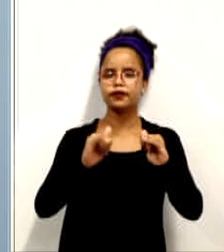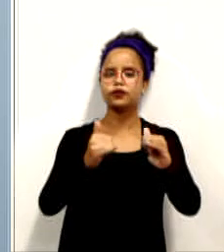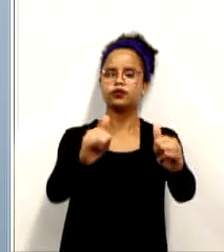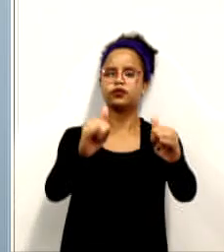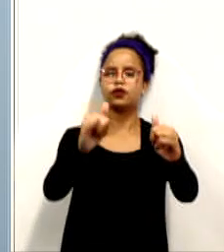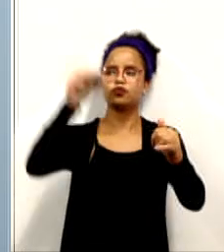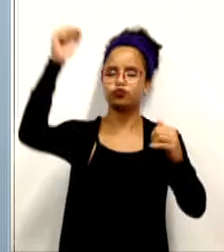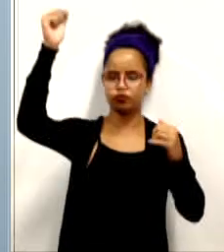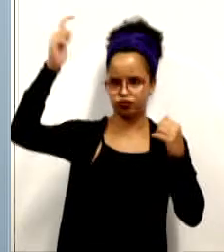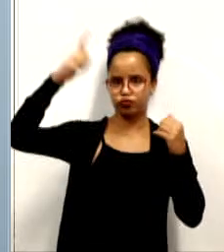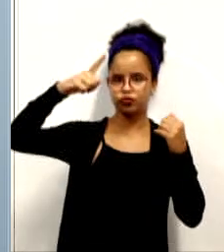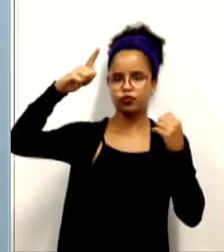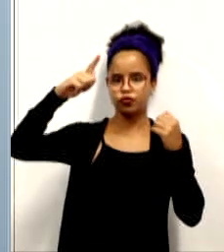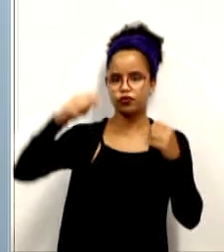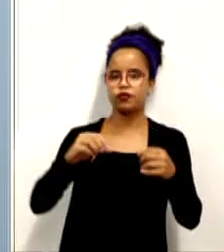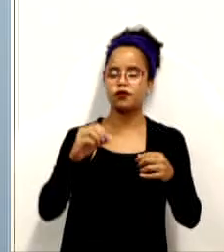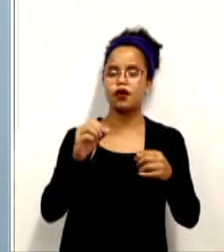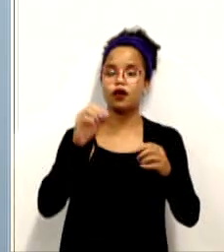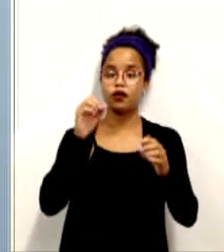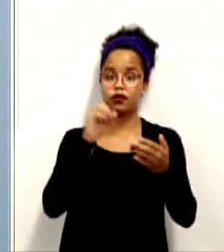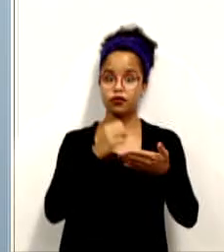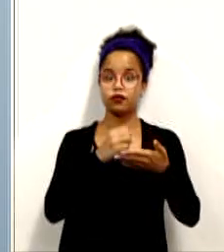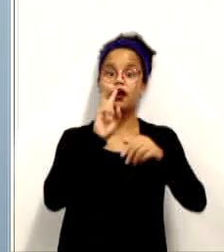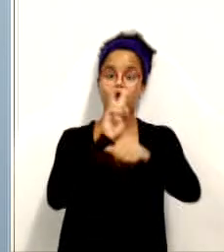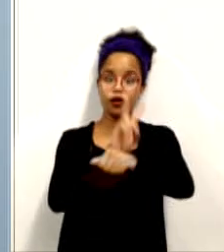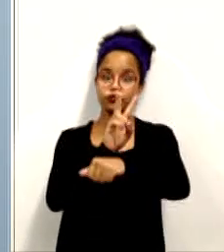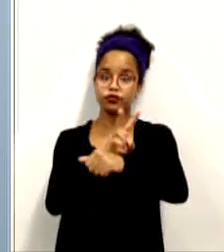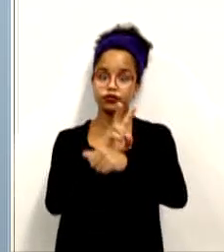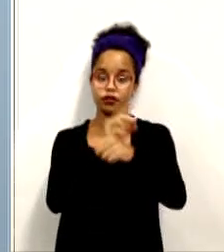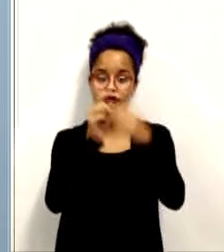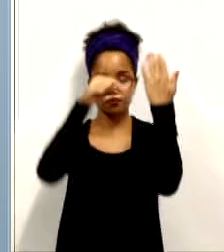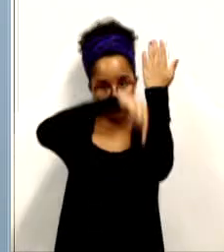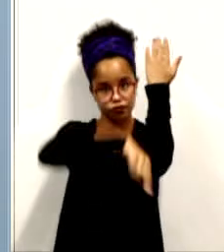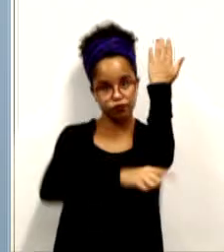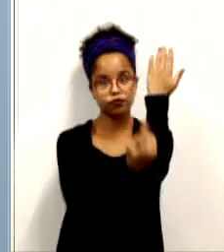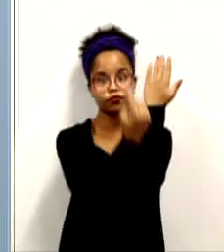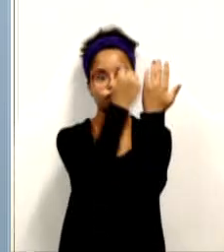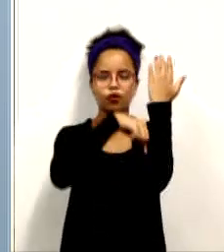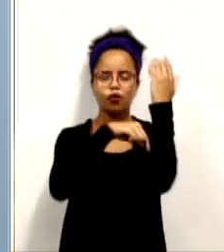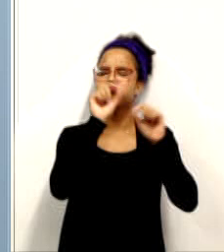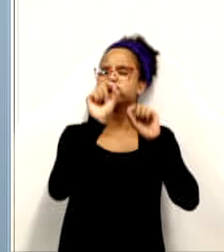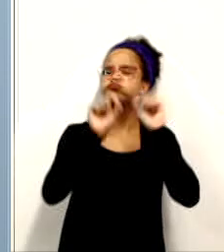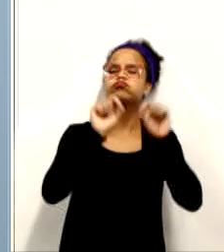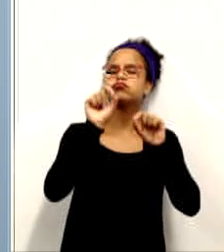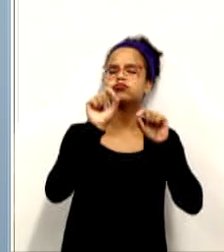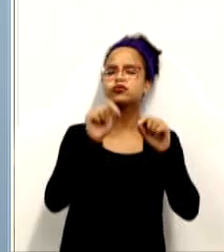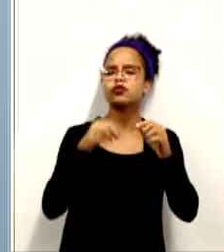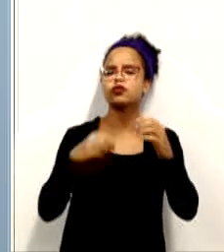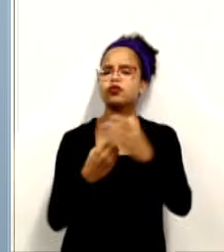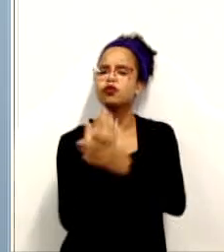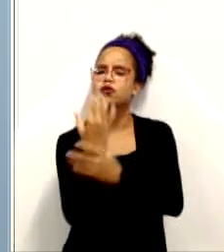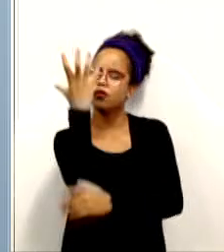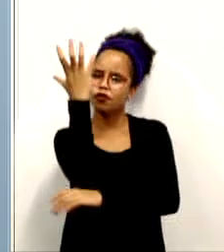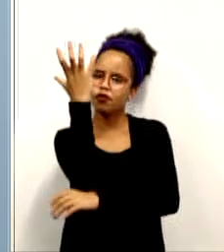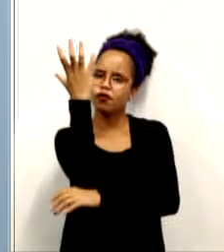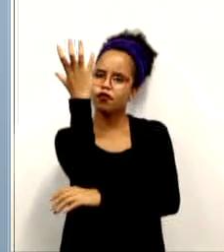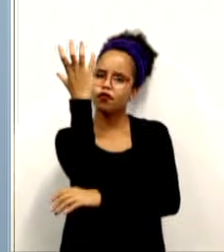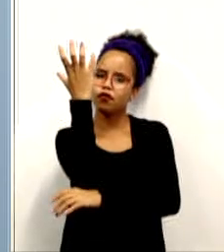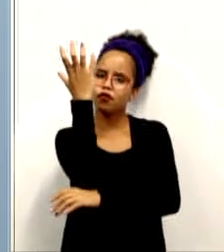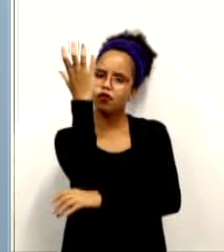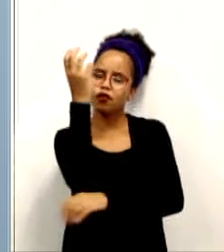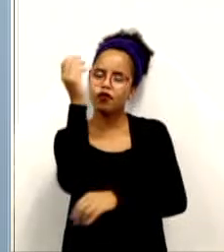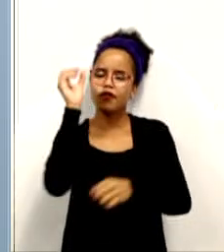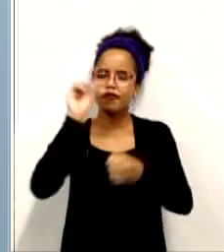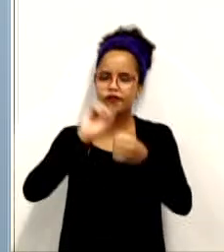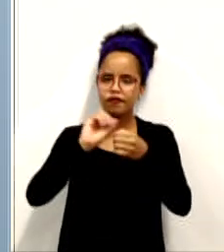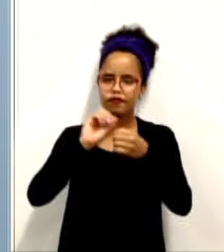vai favorecer muito o processo de fotossíntese. O que é isso? As plantas, elas realizam um processo de fotossíntese,